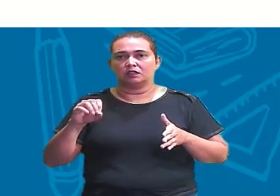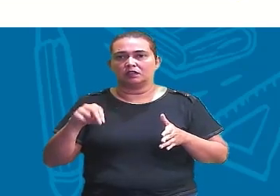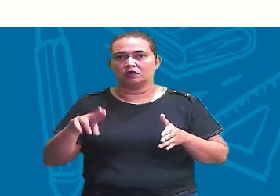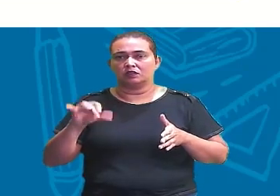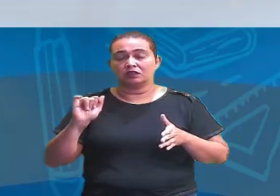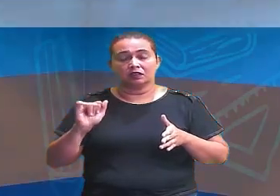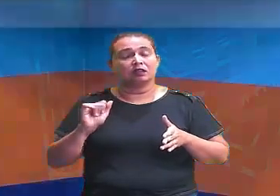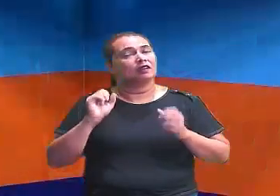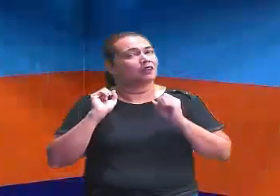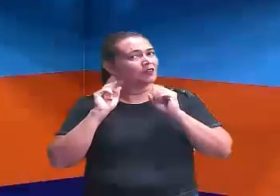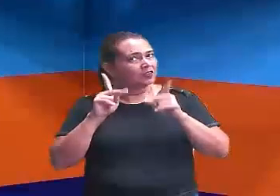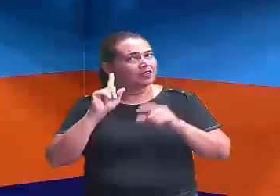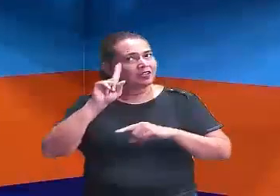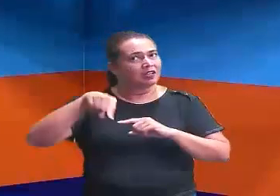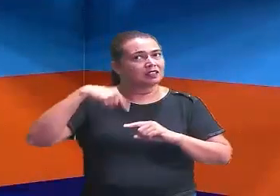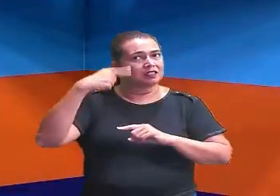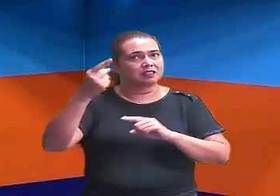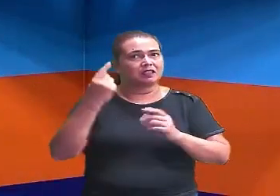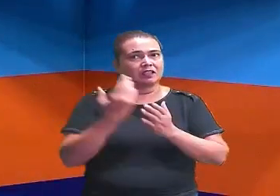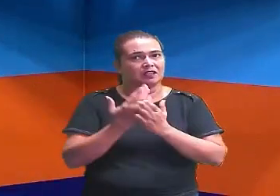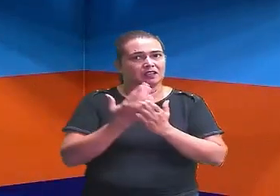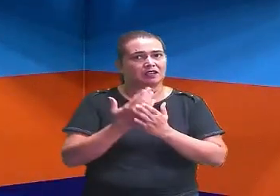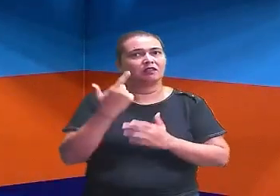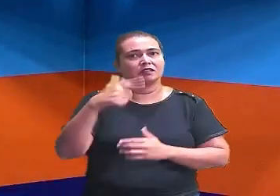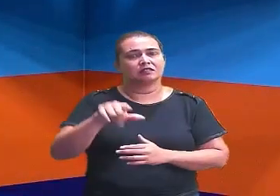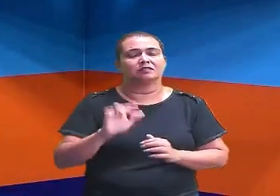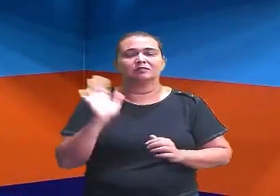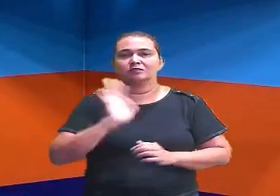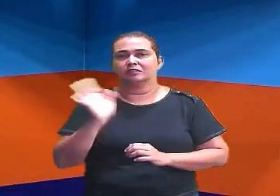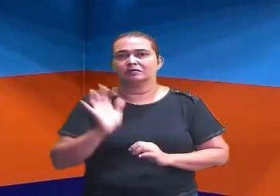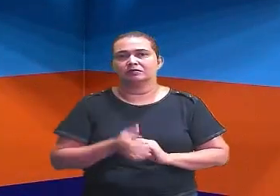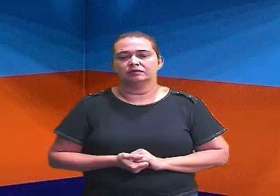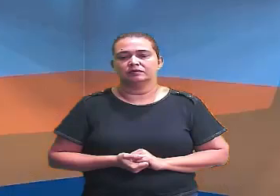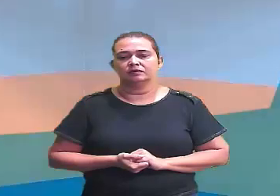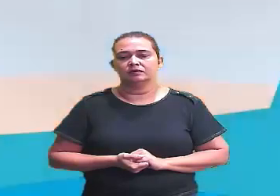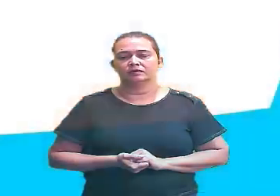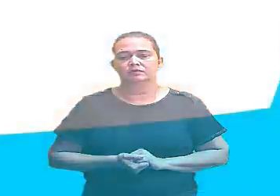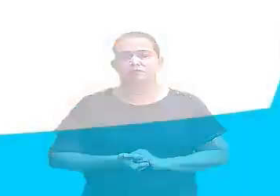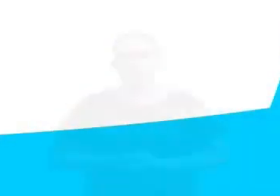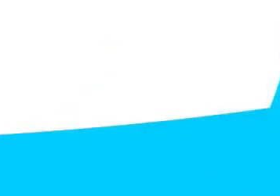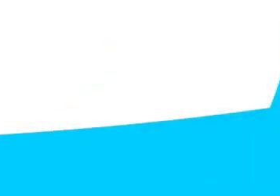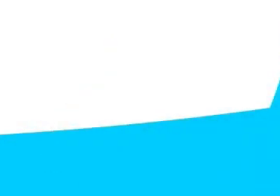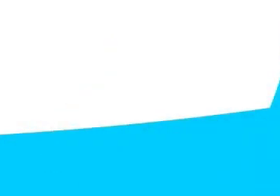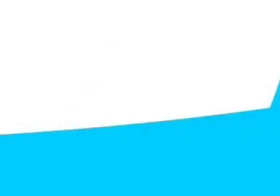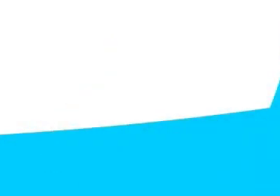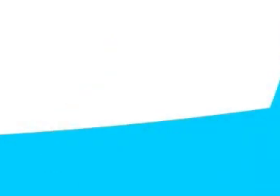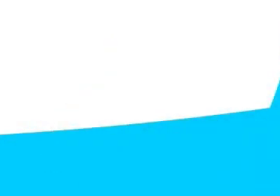tenham gostado e até a próxima aula. Tchau!